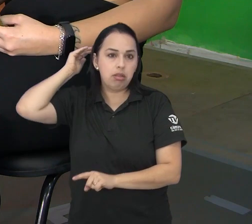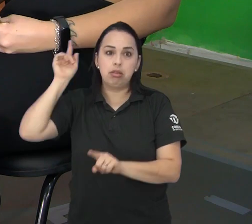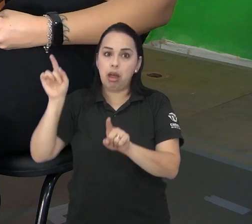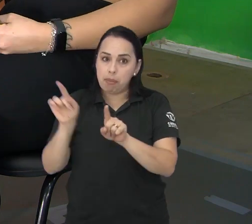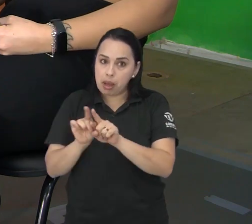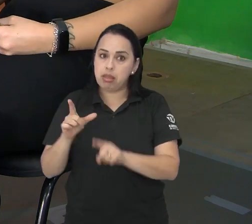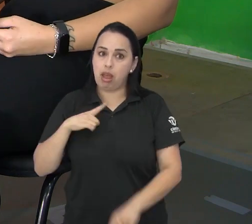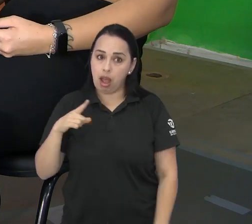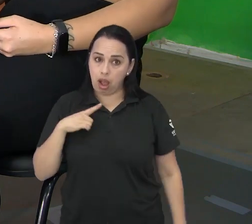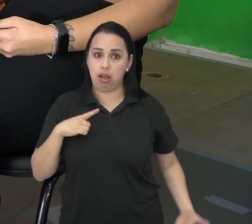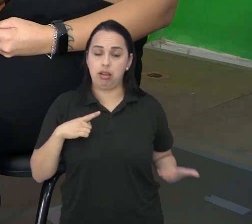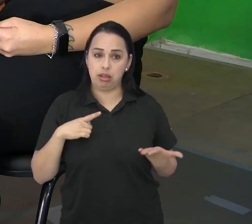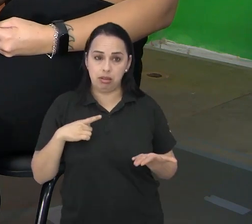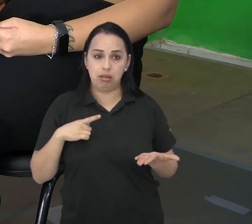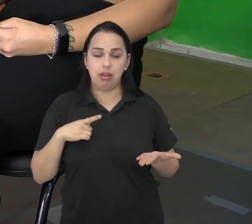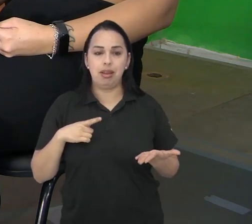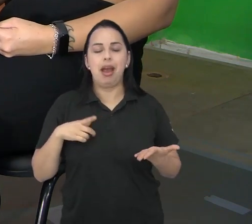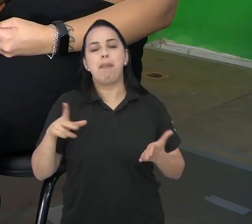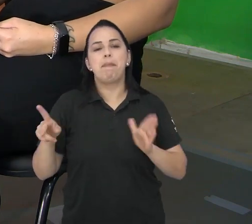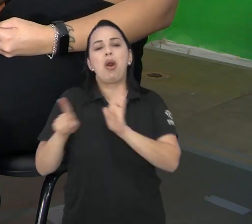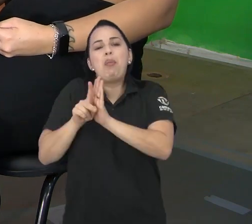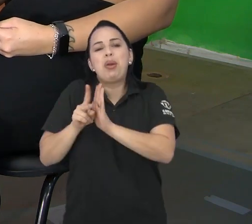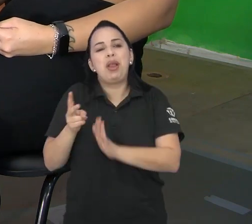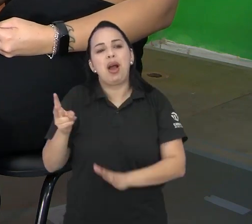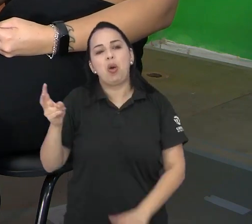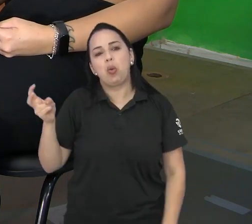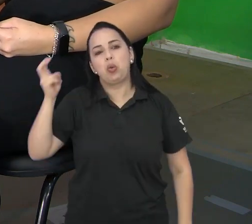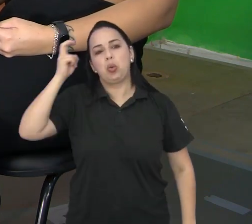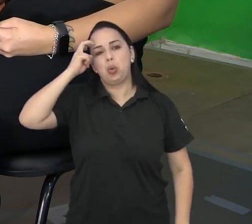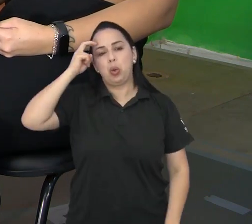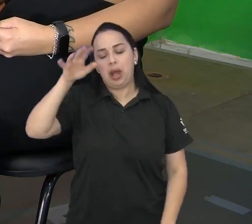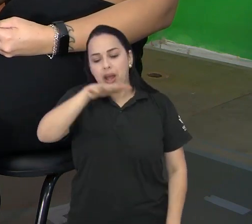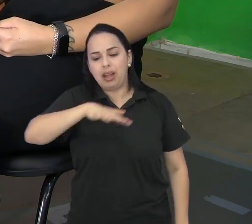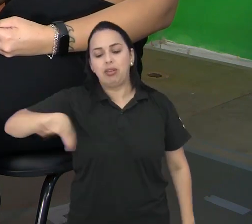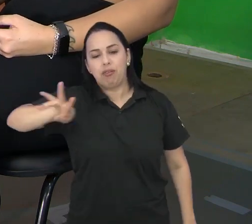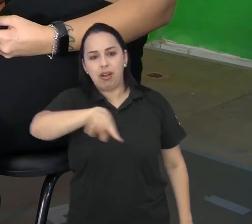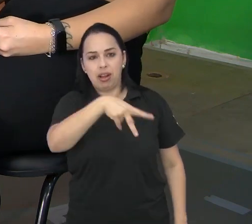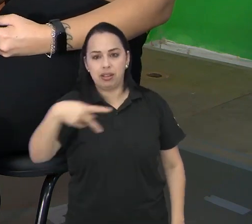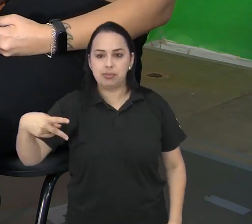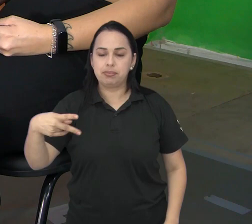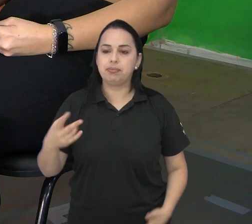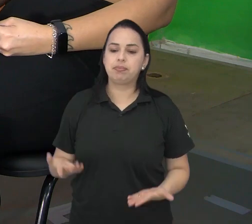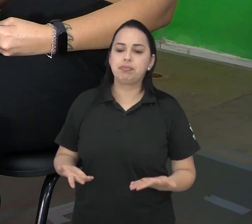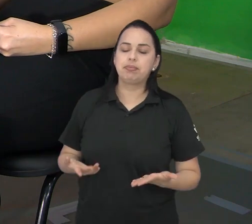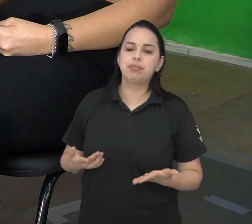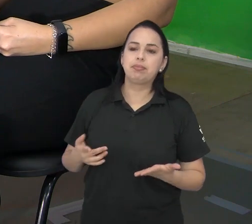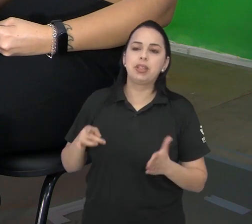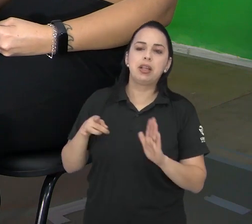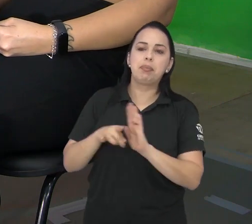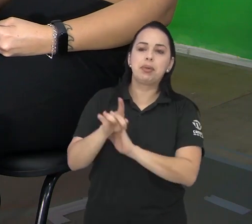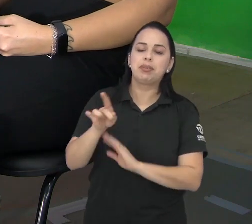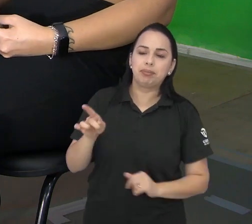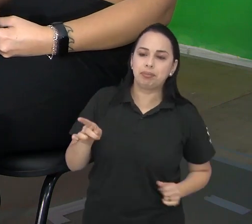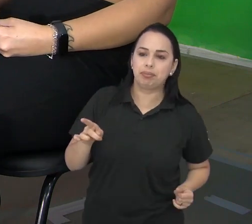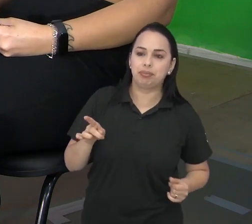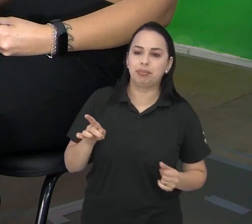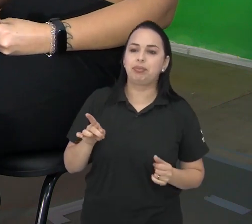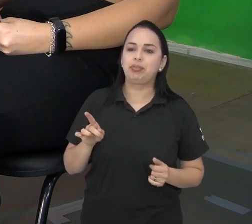Então faz parte toda assim da nossa cultura e que está aqui também no Vale do Paraíba, né? Uhum. Eu queria saber se você já notou